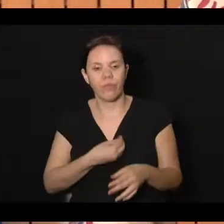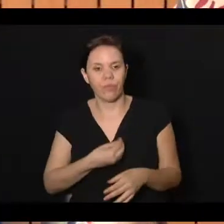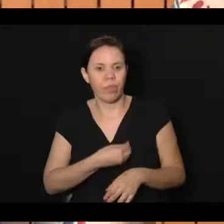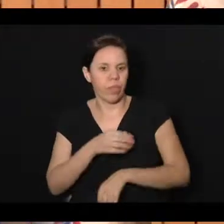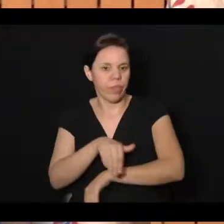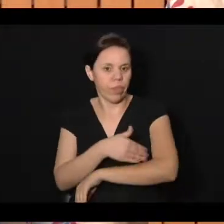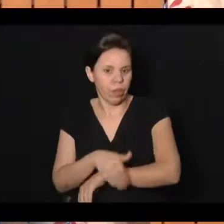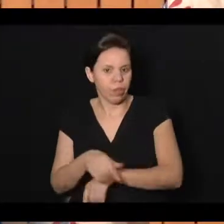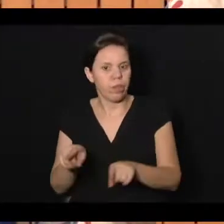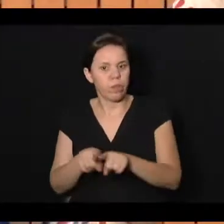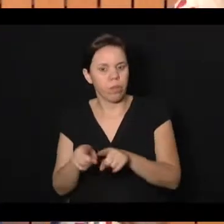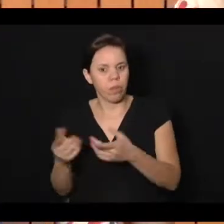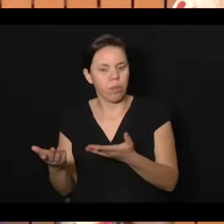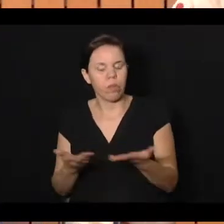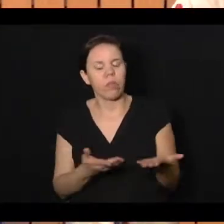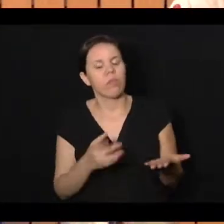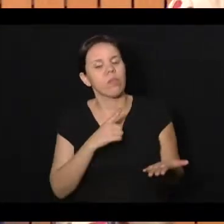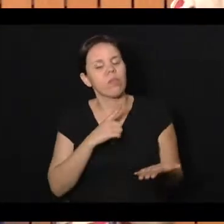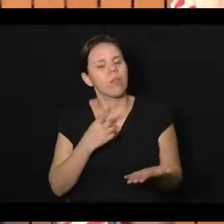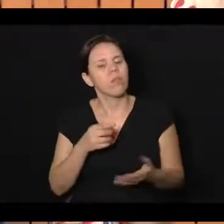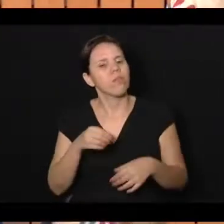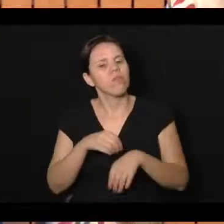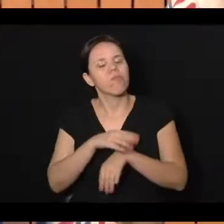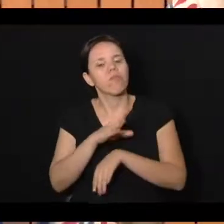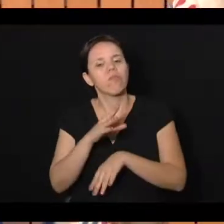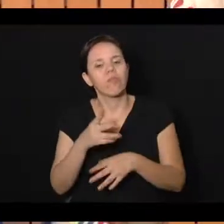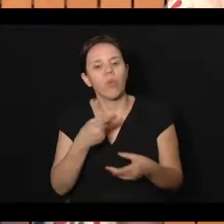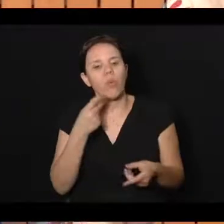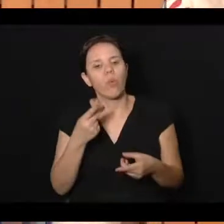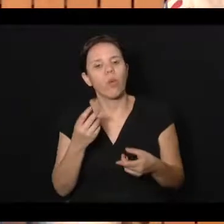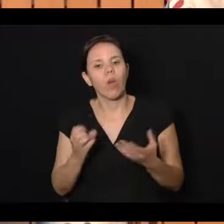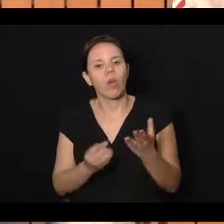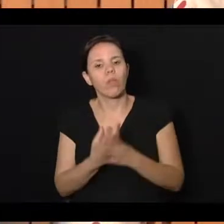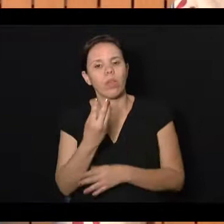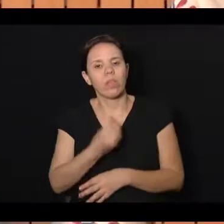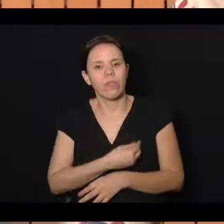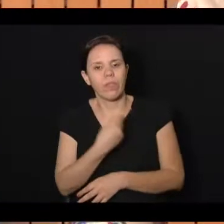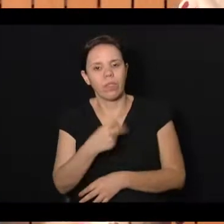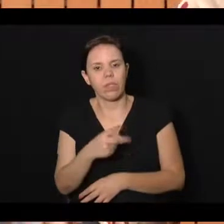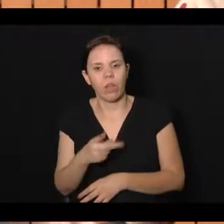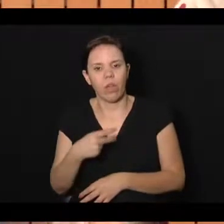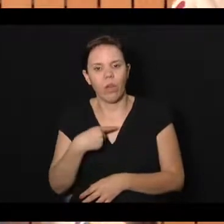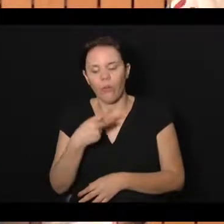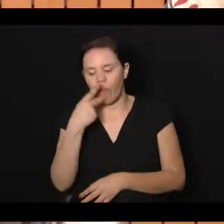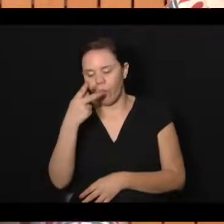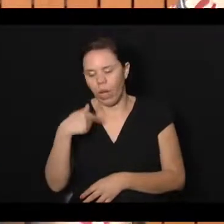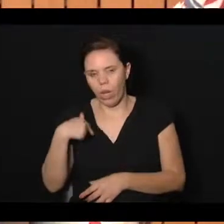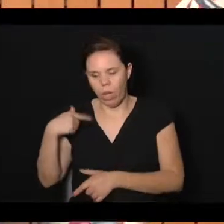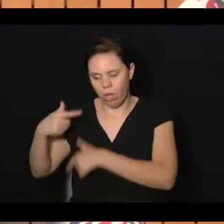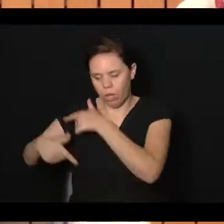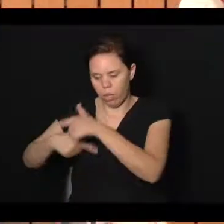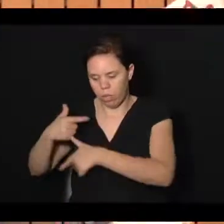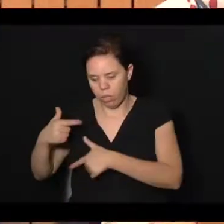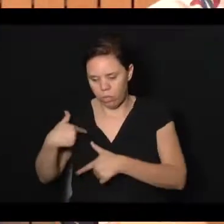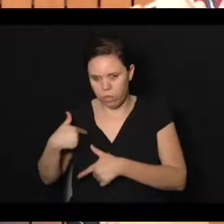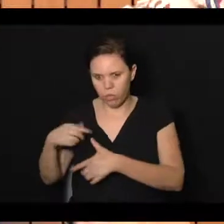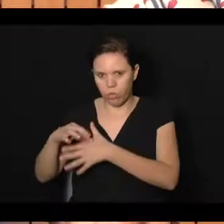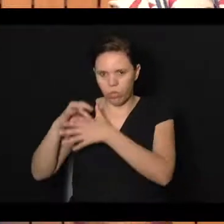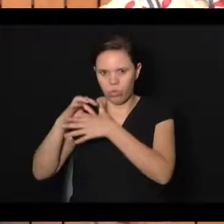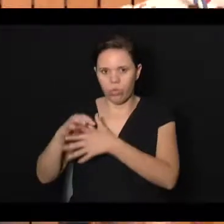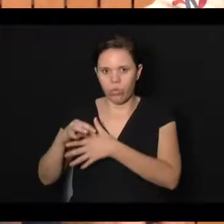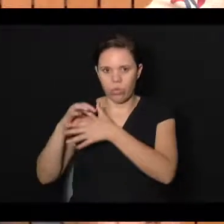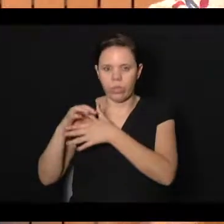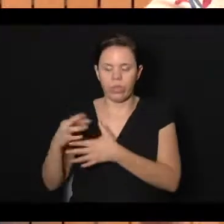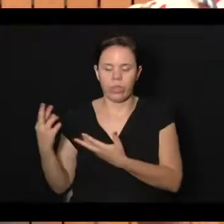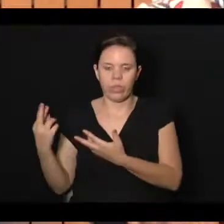ela traseiro assim o seu olhar né eu vou falar a partir do olhar dos serviços os quais eu eu coordeno e os